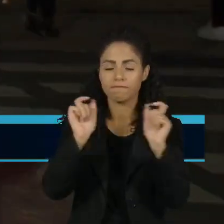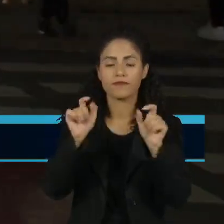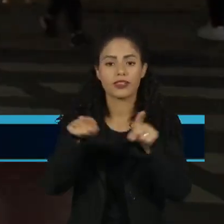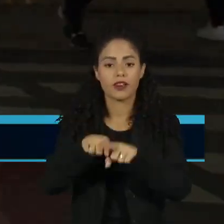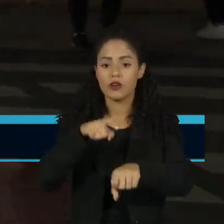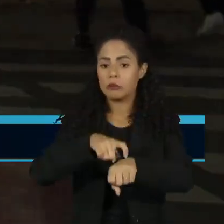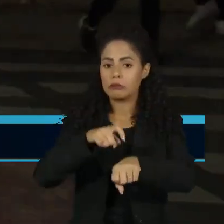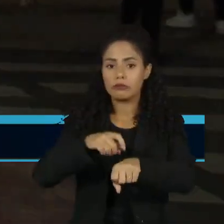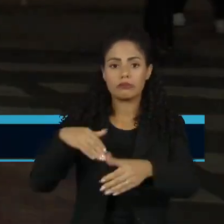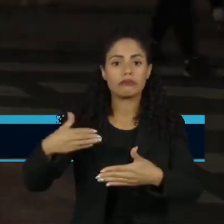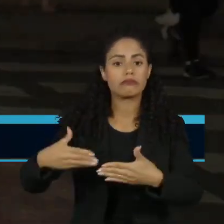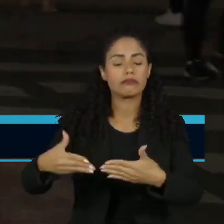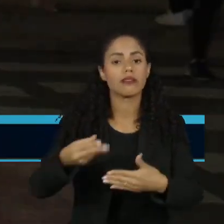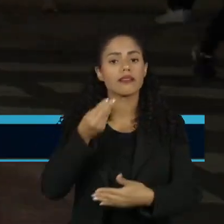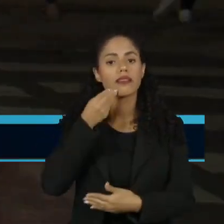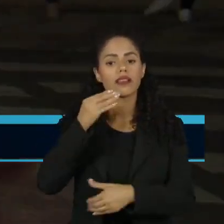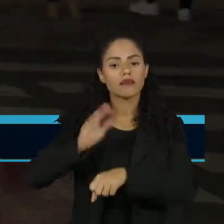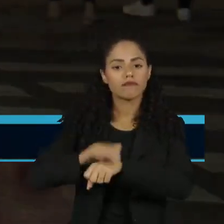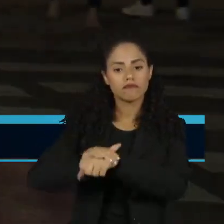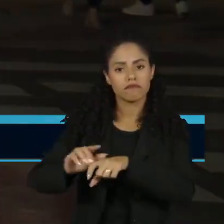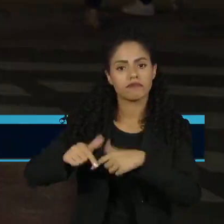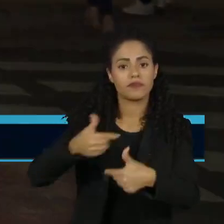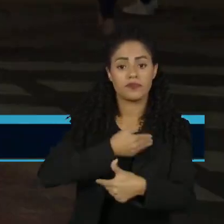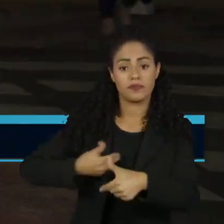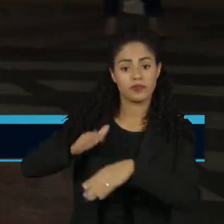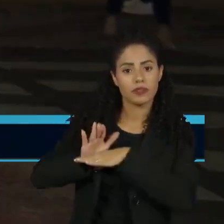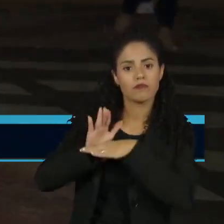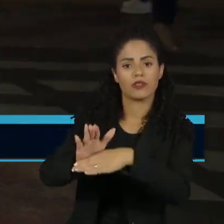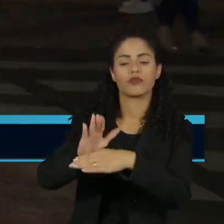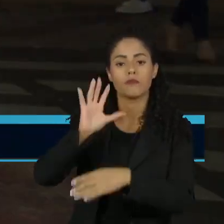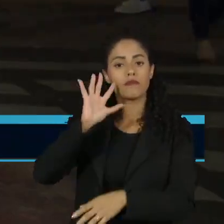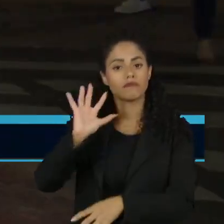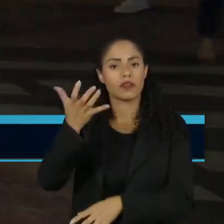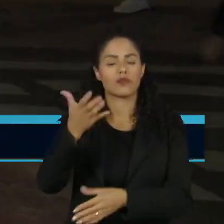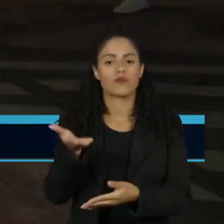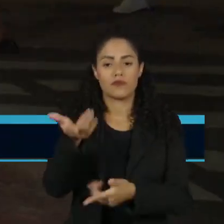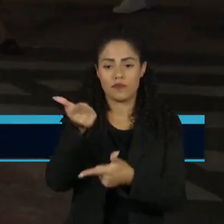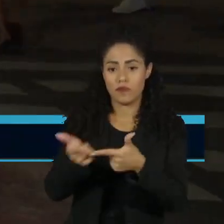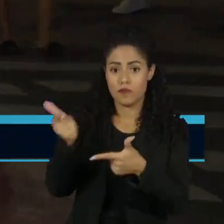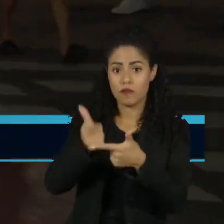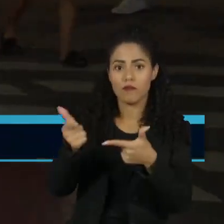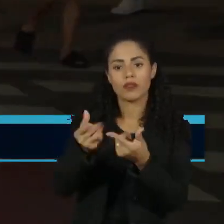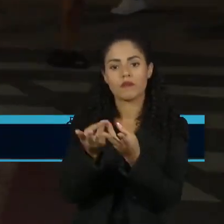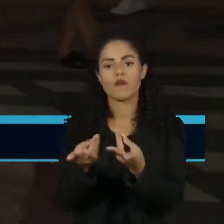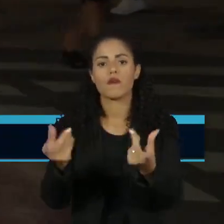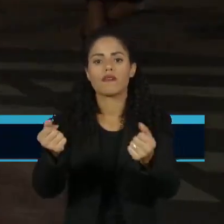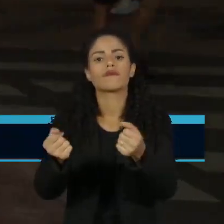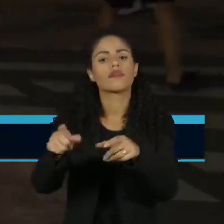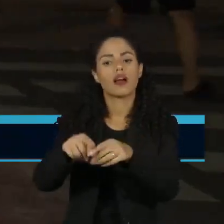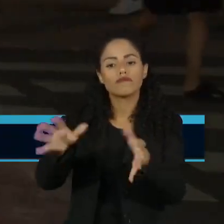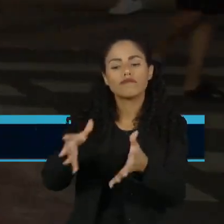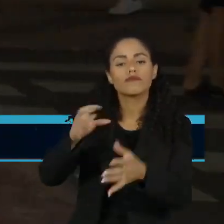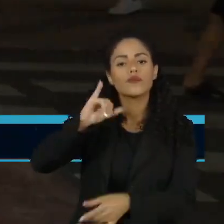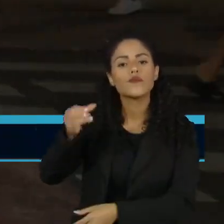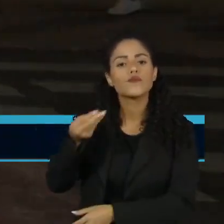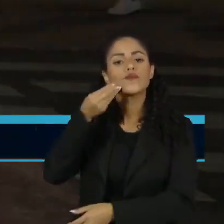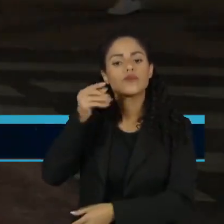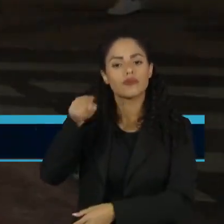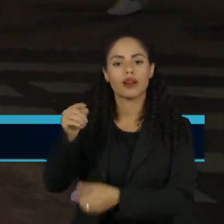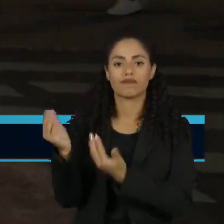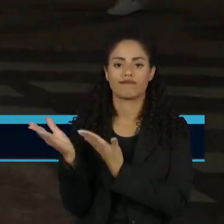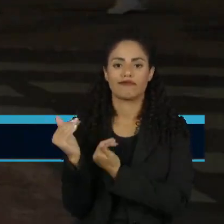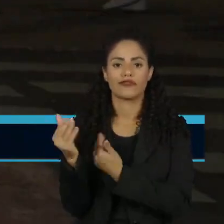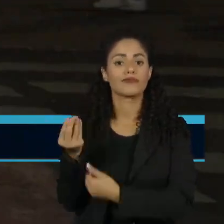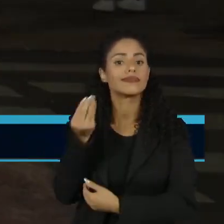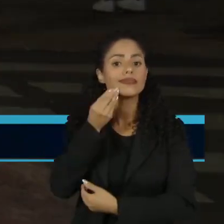contra o tempo na implementação de políticas públicas para reverter esses números, qualificando e oferecendo oportunidades para esses